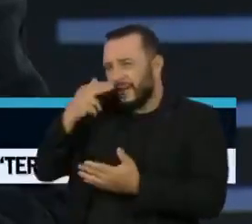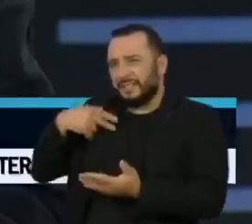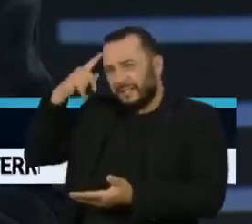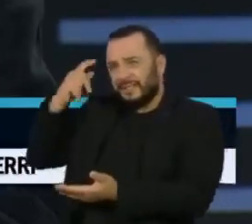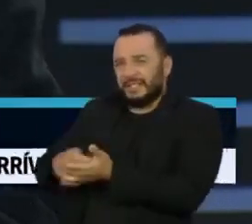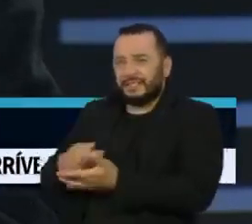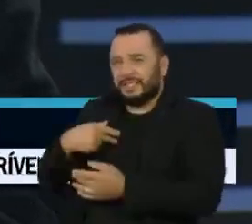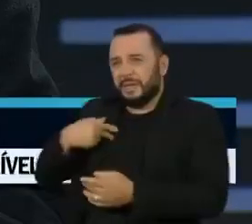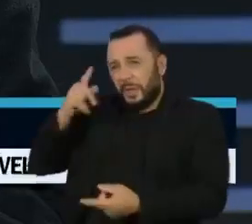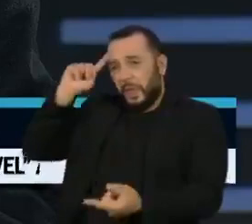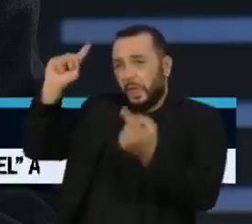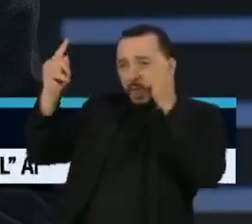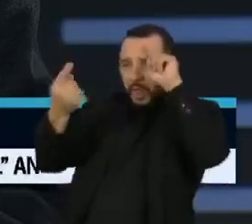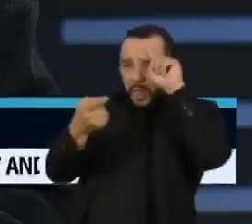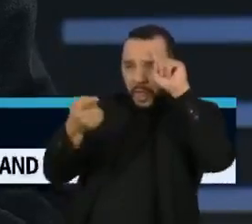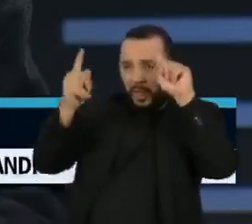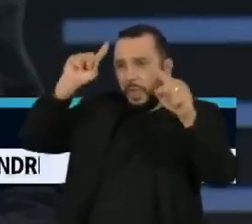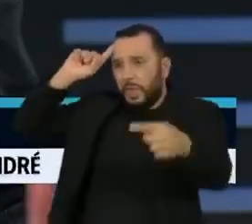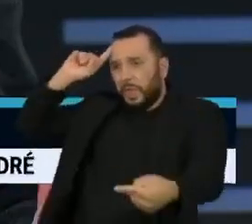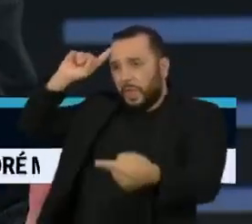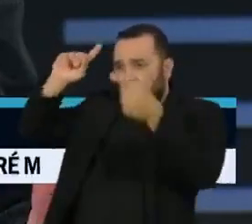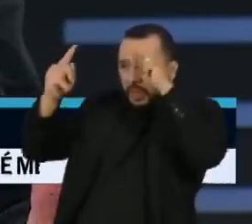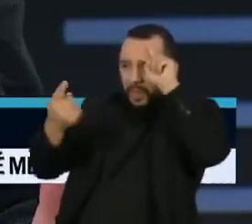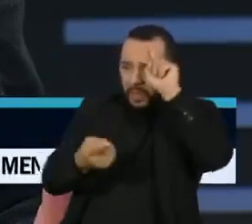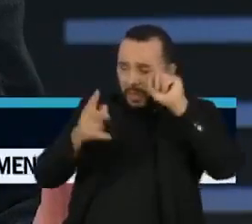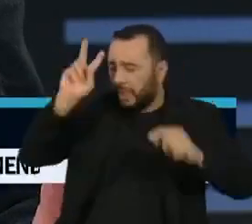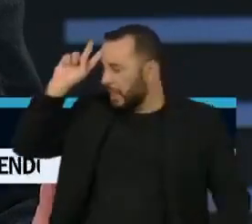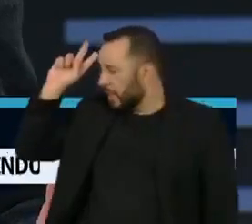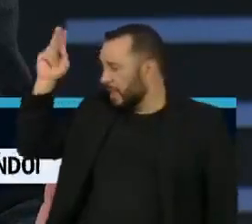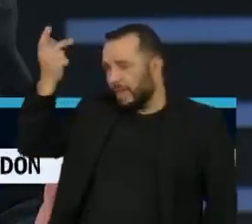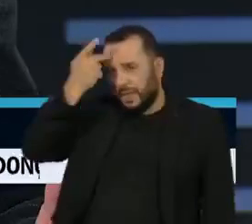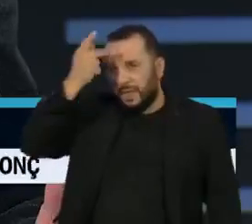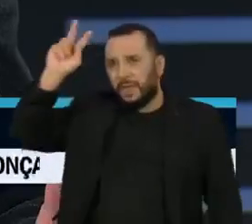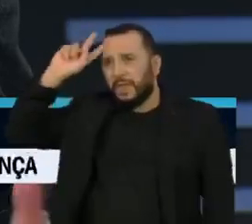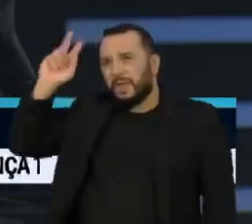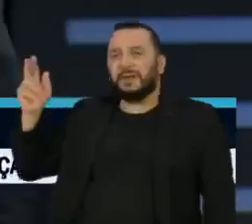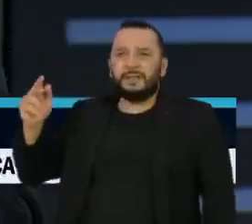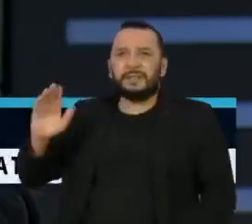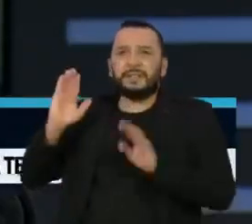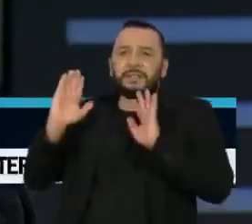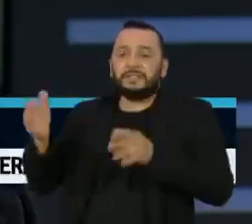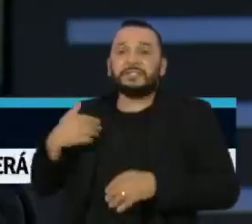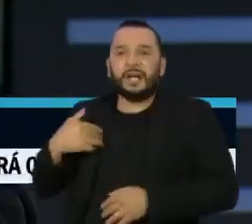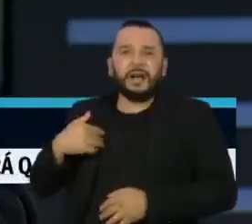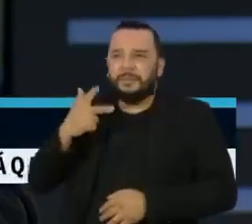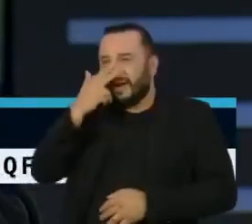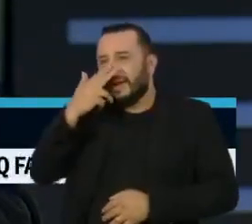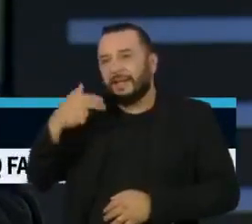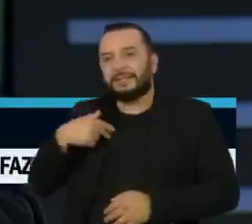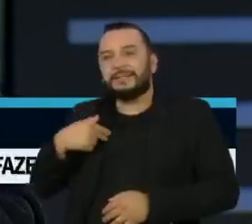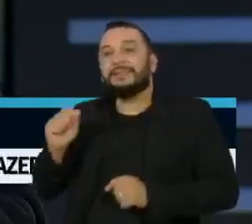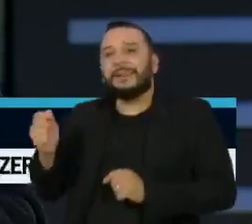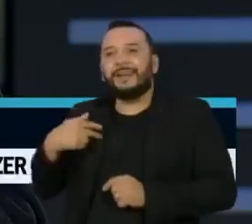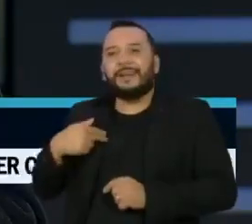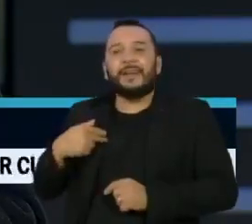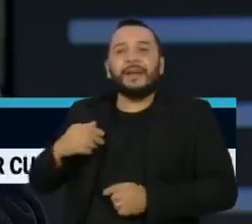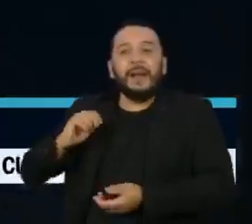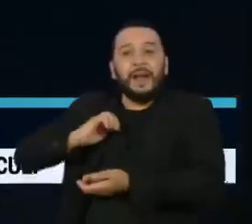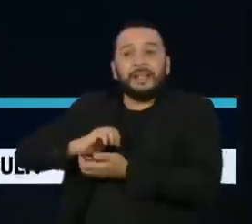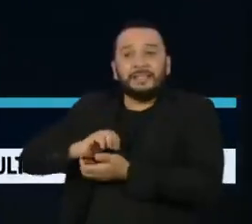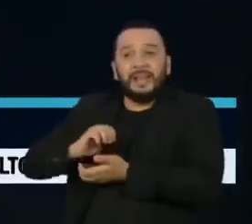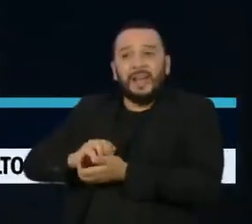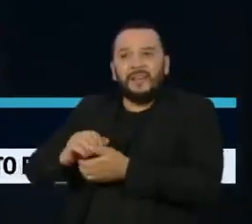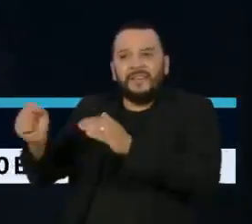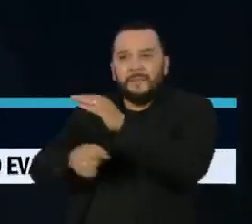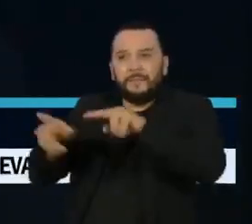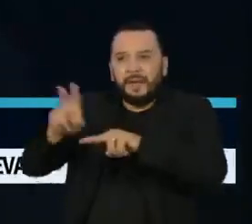aparecendo o que que o Supremo condenou Lula e agora o seu o Supremo Soltou o Lula para ligar a eleição do bolsonaro Não seja esse